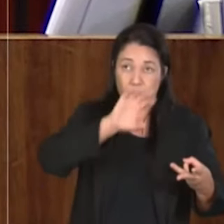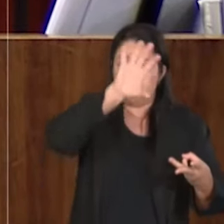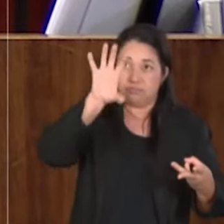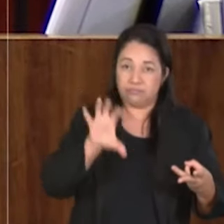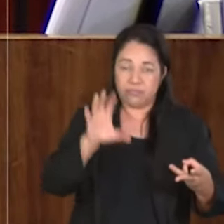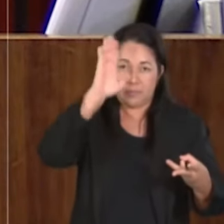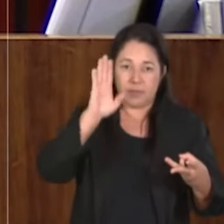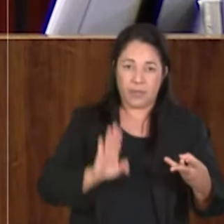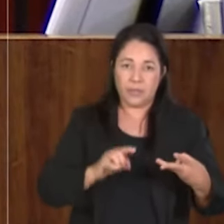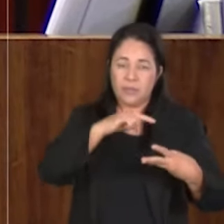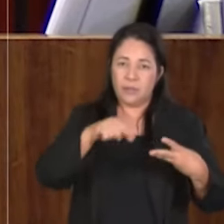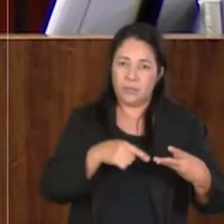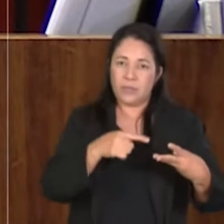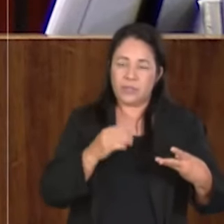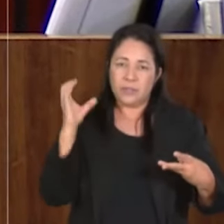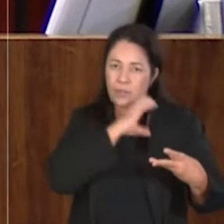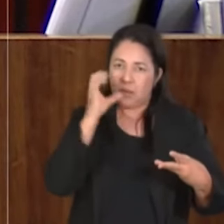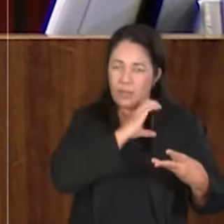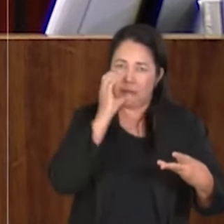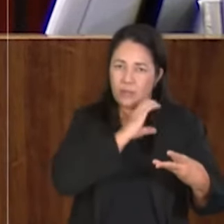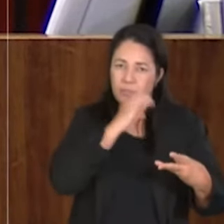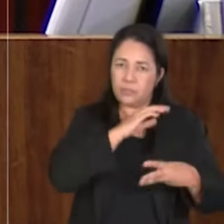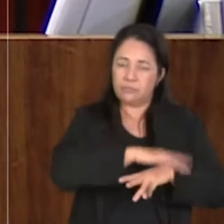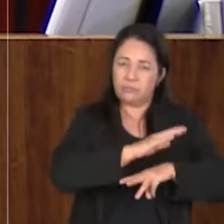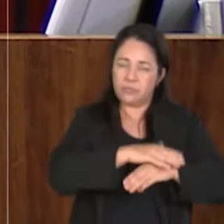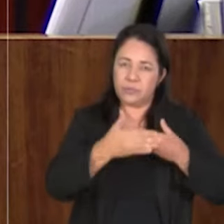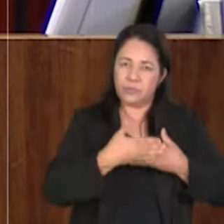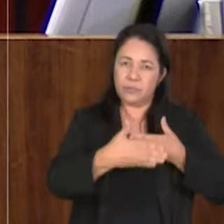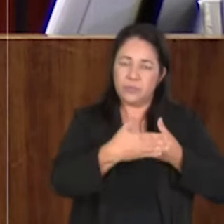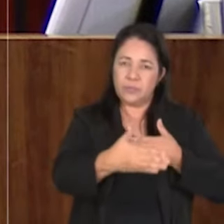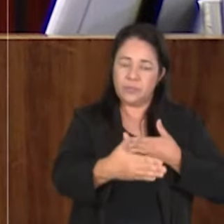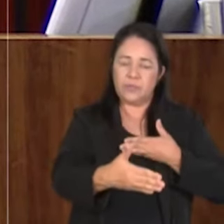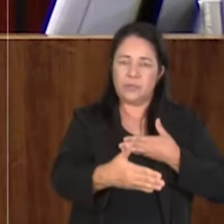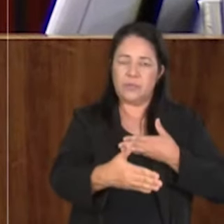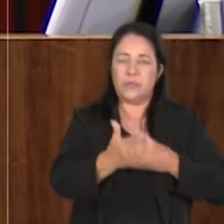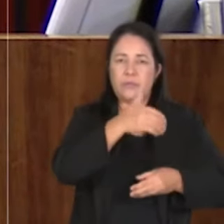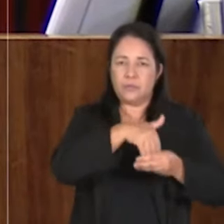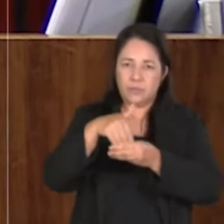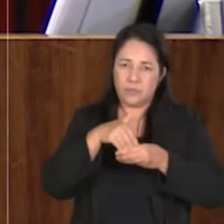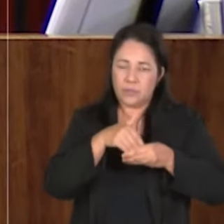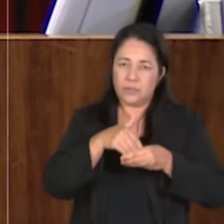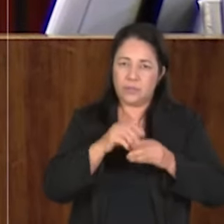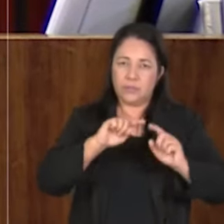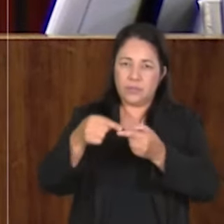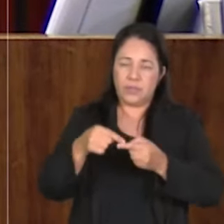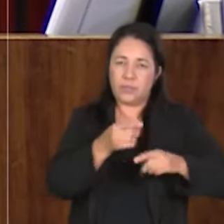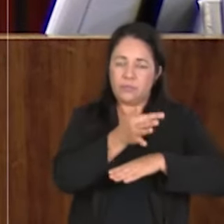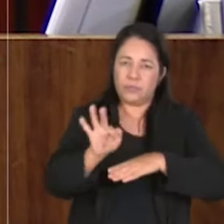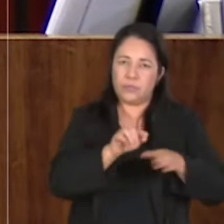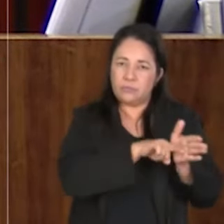deem celeridade, efetividade e prioridade nas funções que exercem de